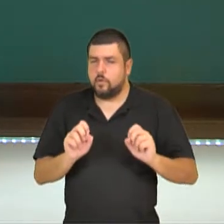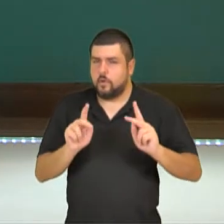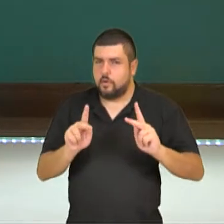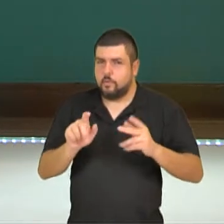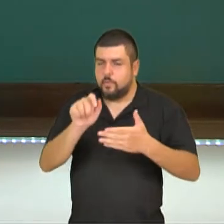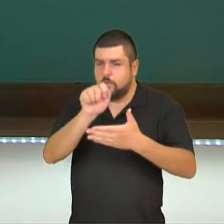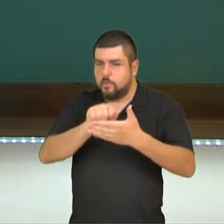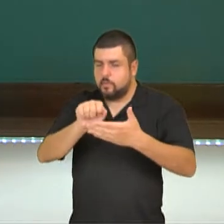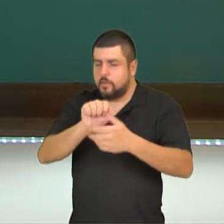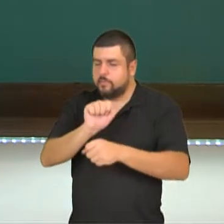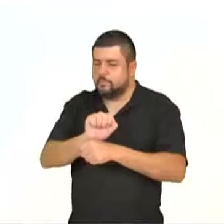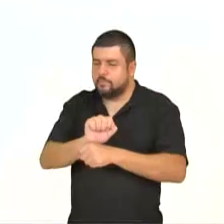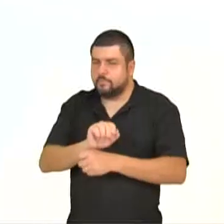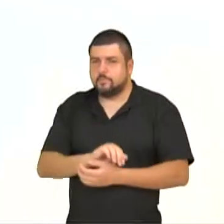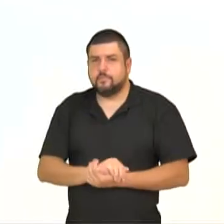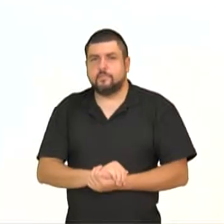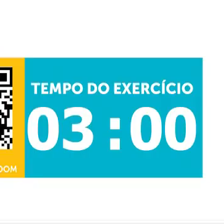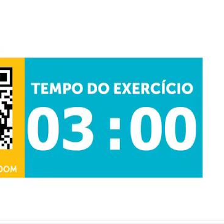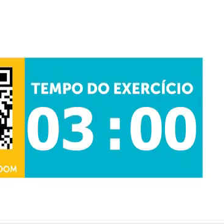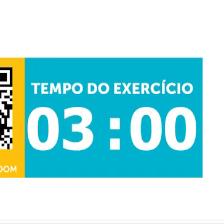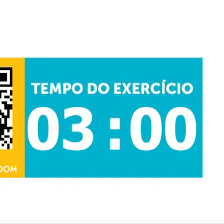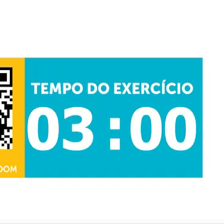acordo? Espero vocês.